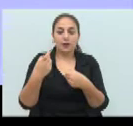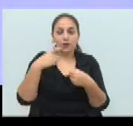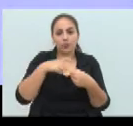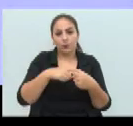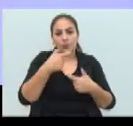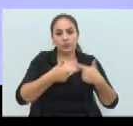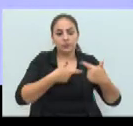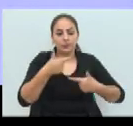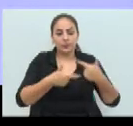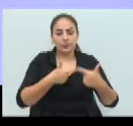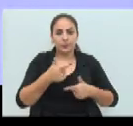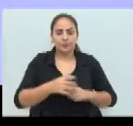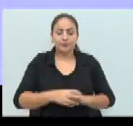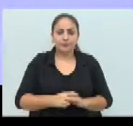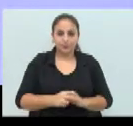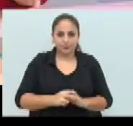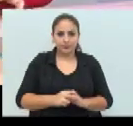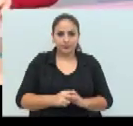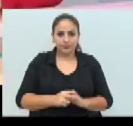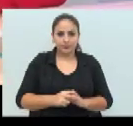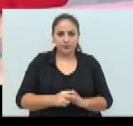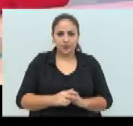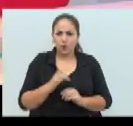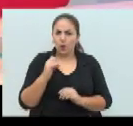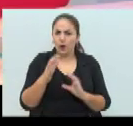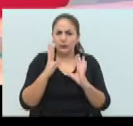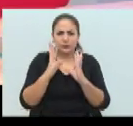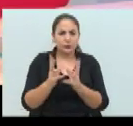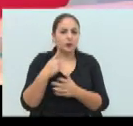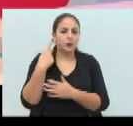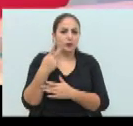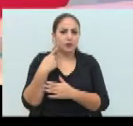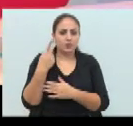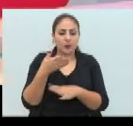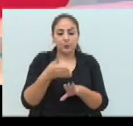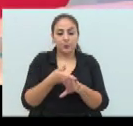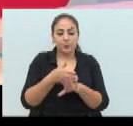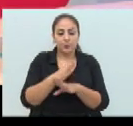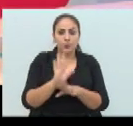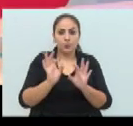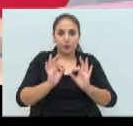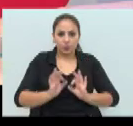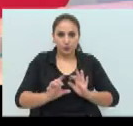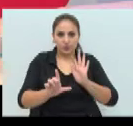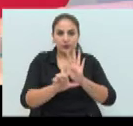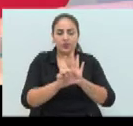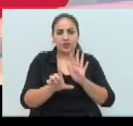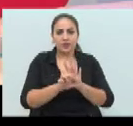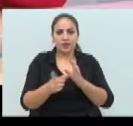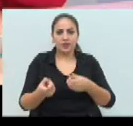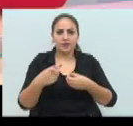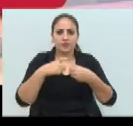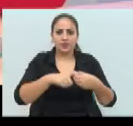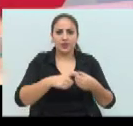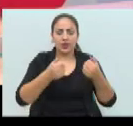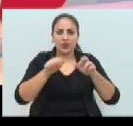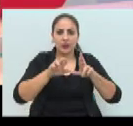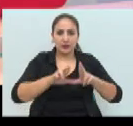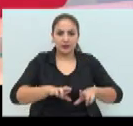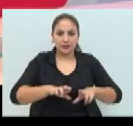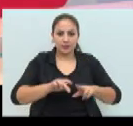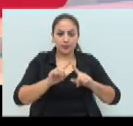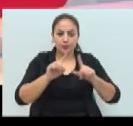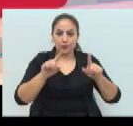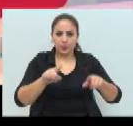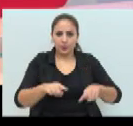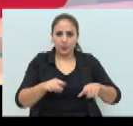possibilitar o retorno dos trabalhadores. A maioria dos vereadores aprovou o projeto de lei que renova a